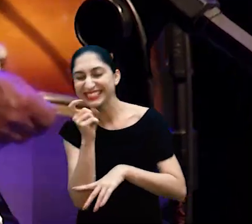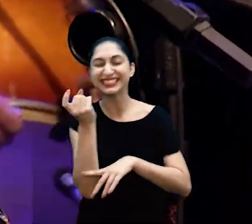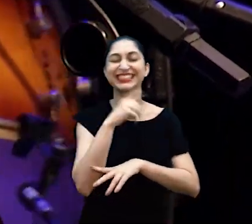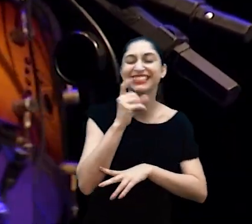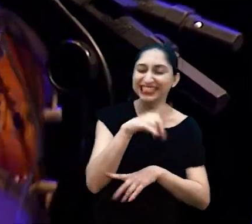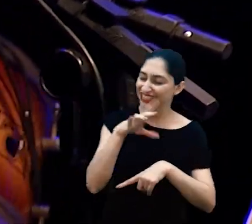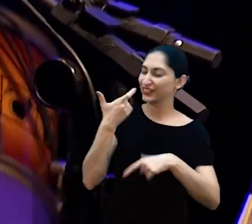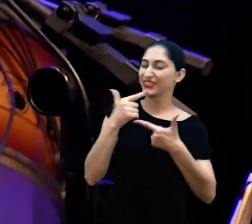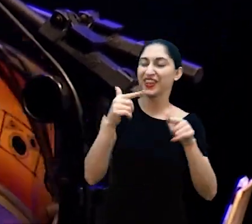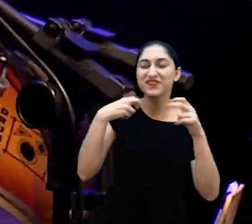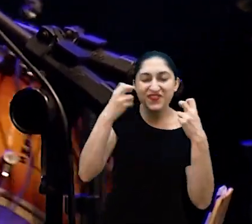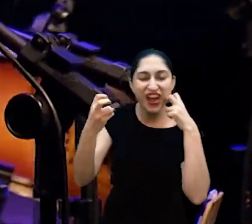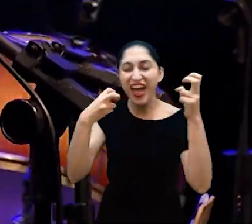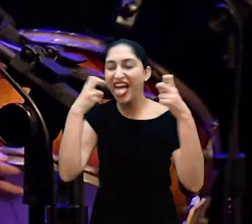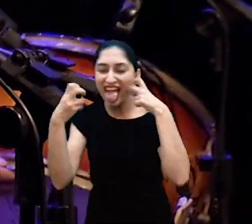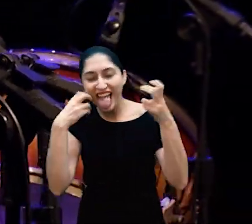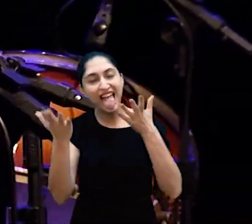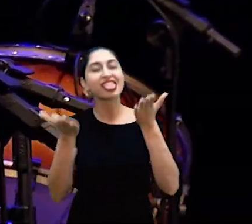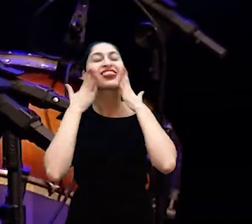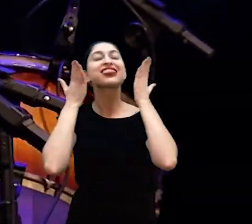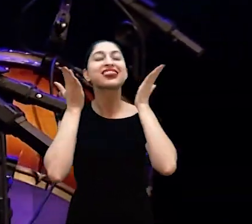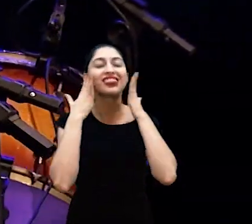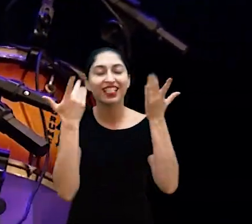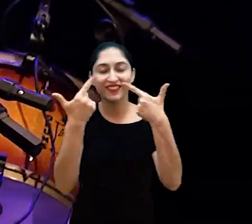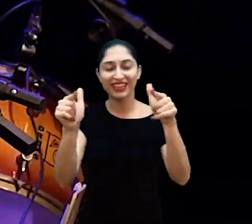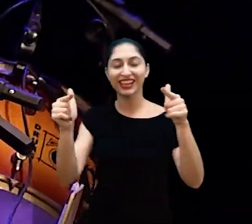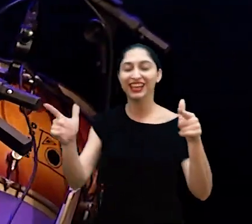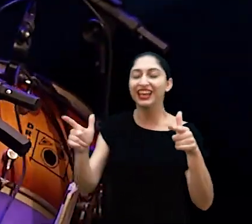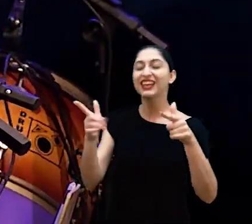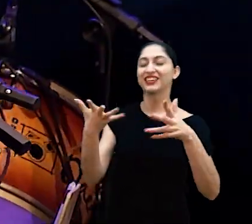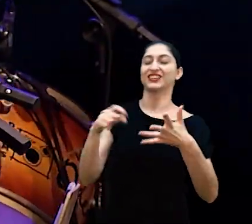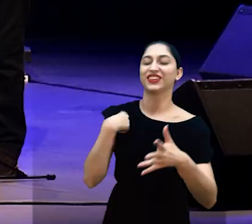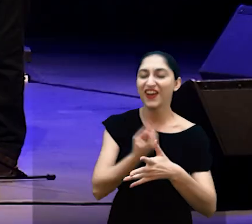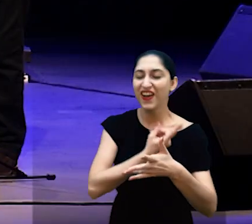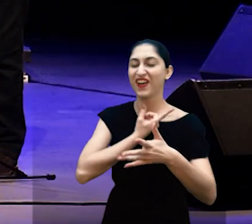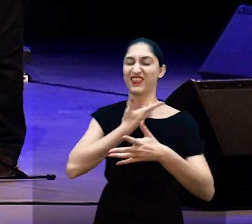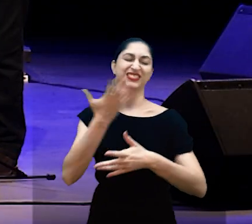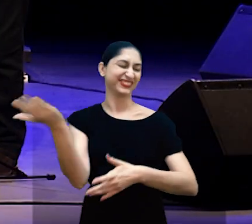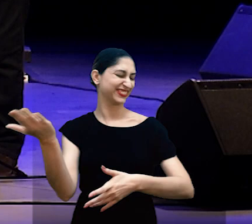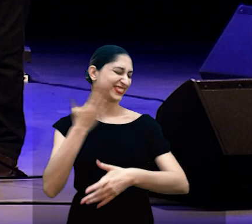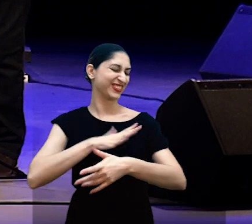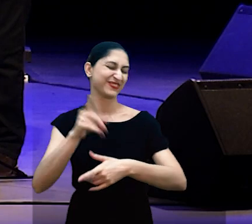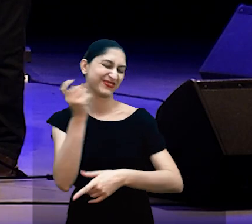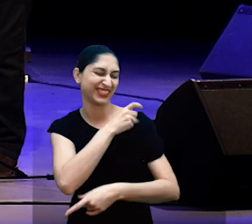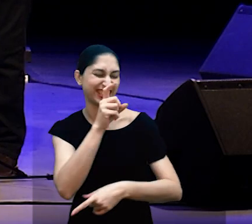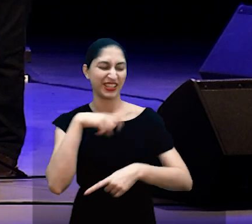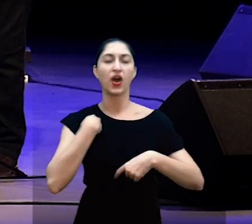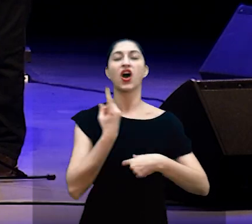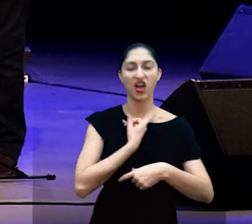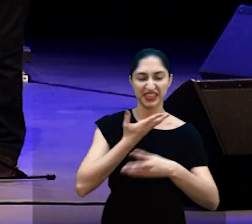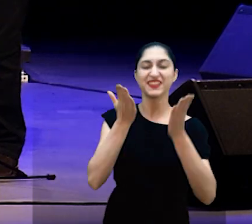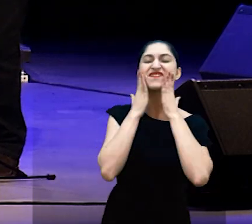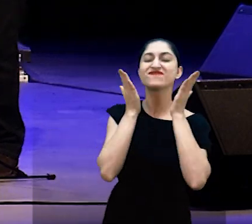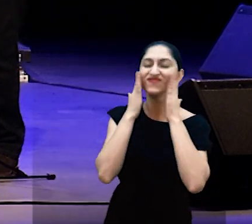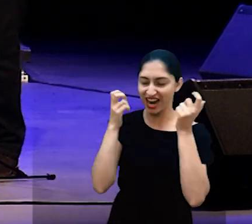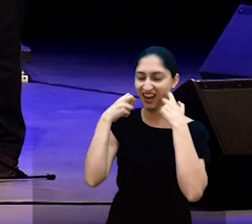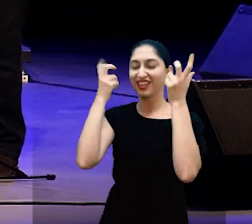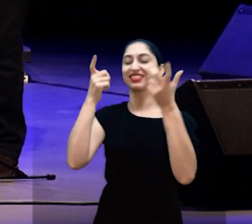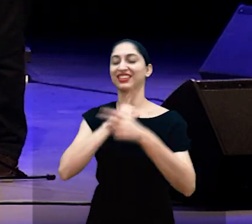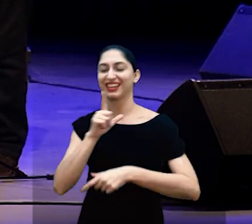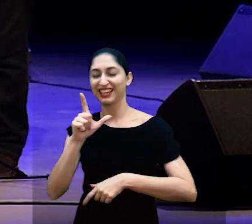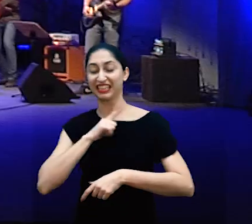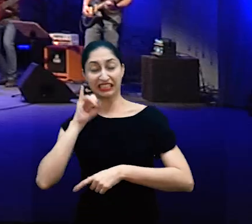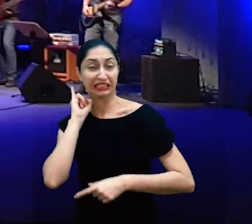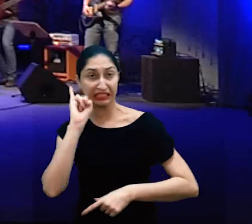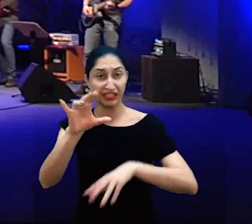tem vergonha na cara. Vê as bichinhas gemendo na vara, nós não gosta de mentira, nós tem vergonha na cara. Se